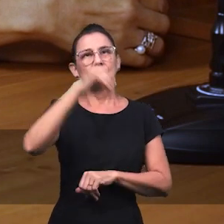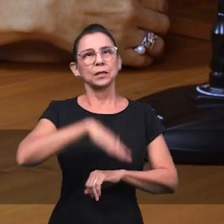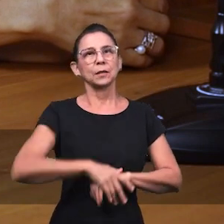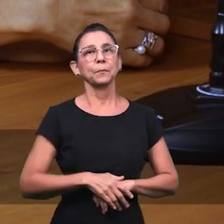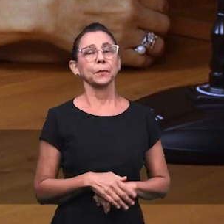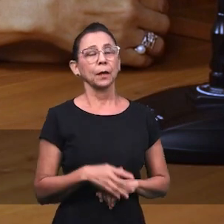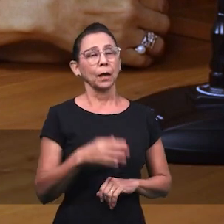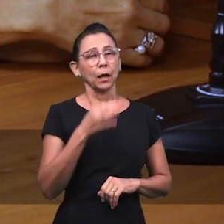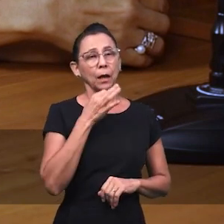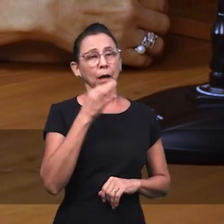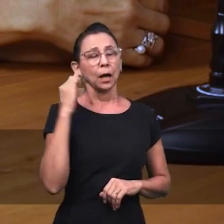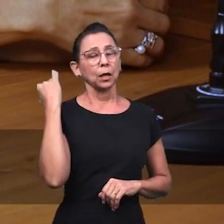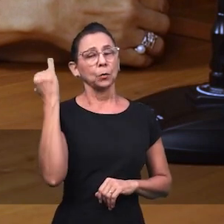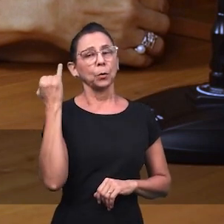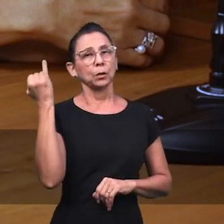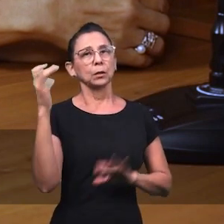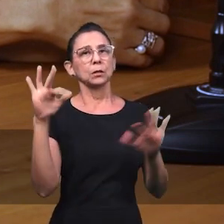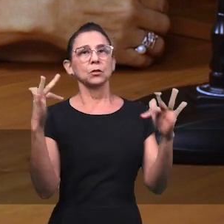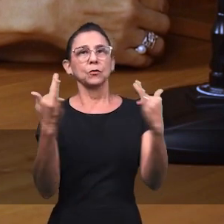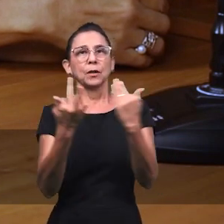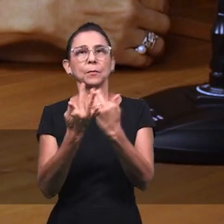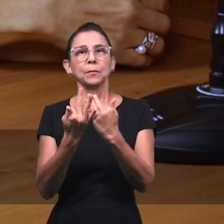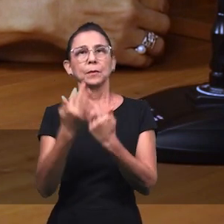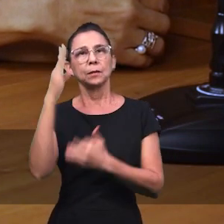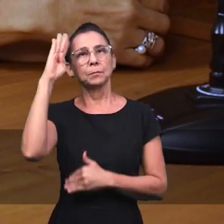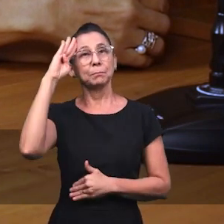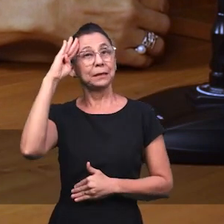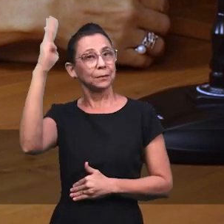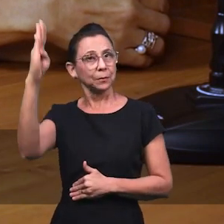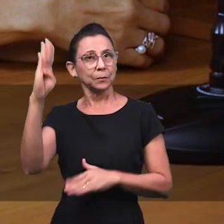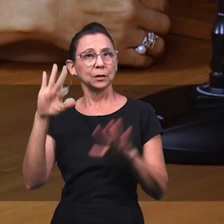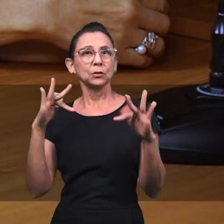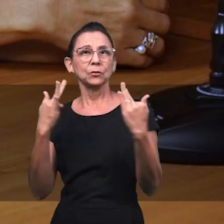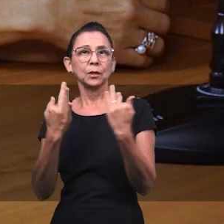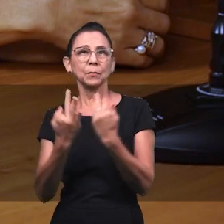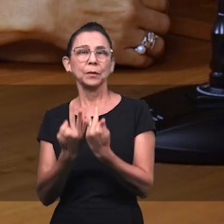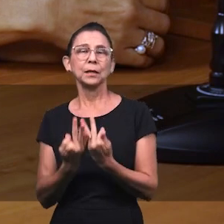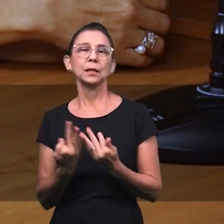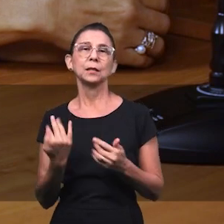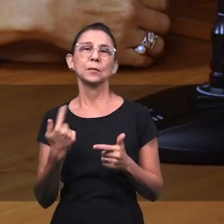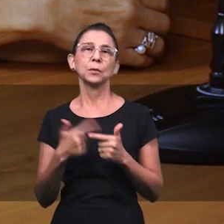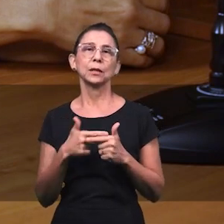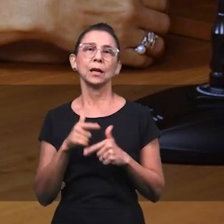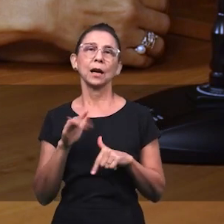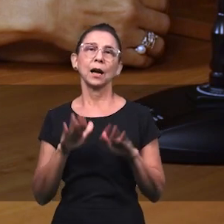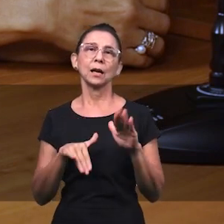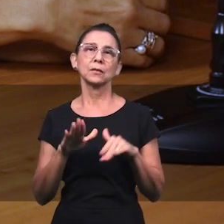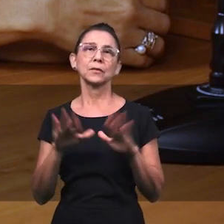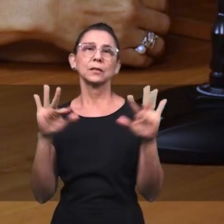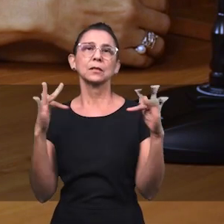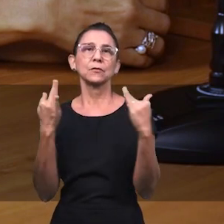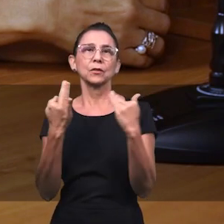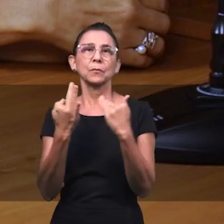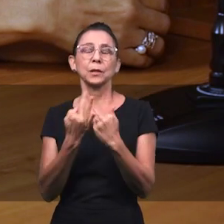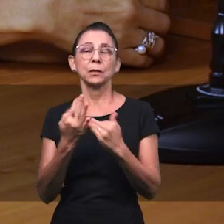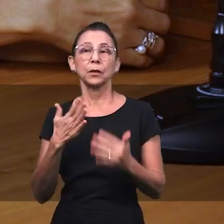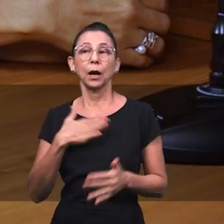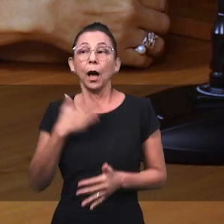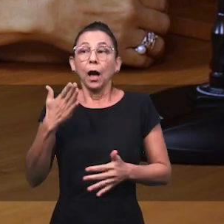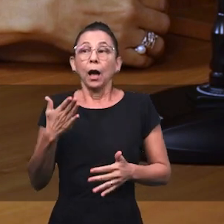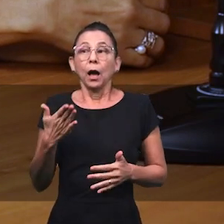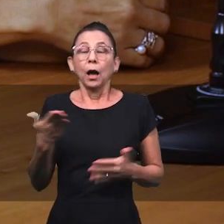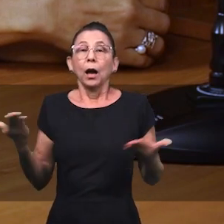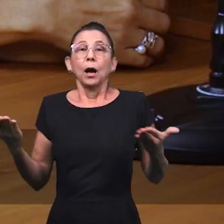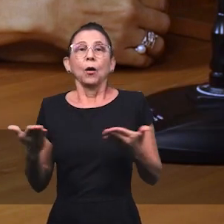acho muito importante para a família, principalmente família, porque às vezes a família fica muito assustada